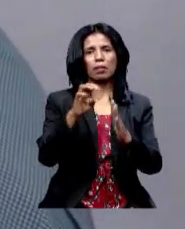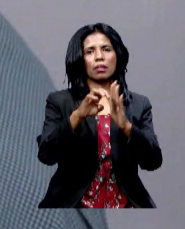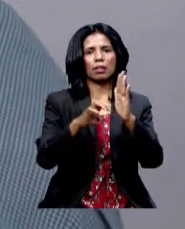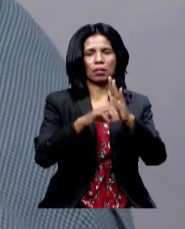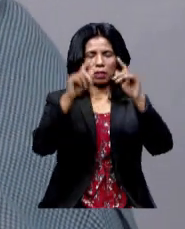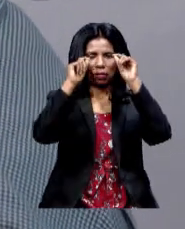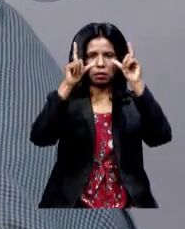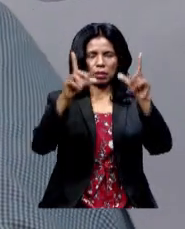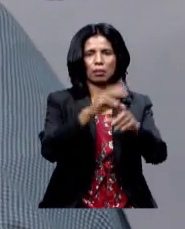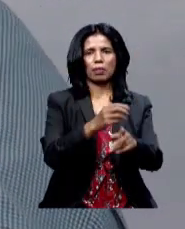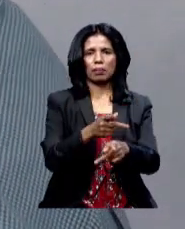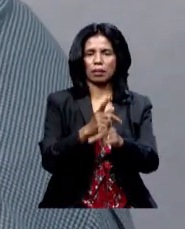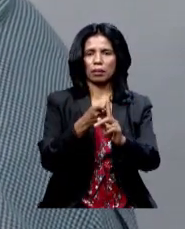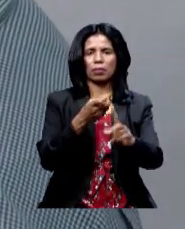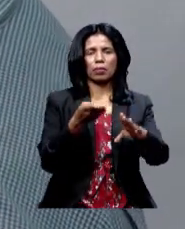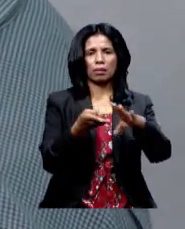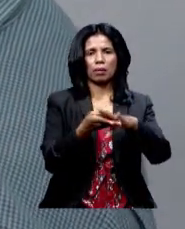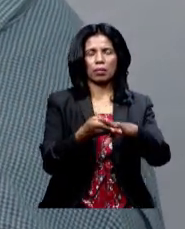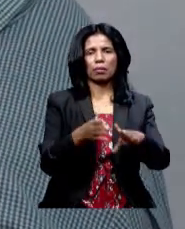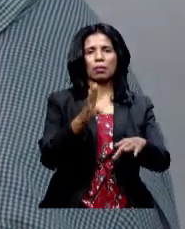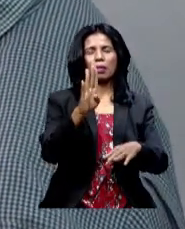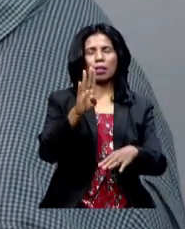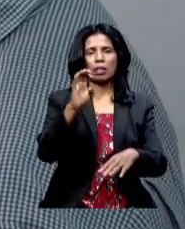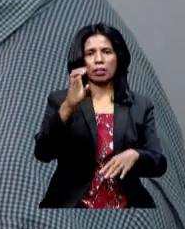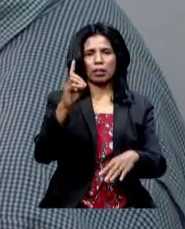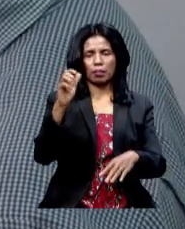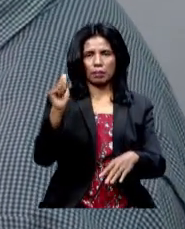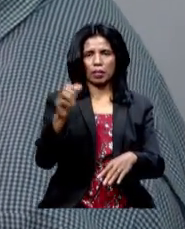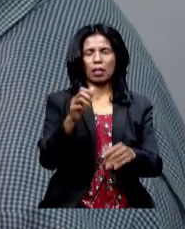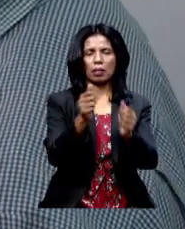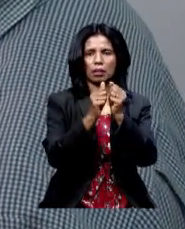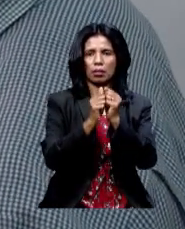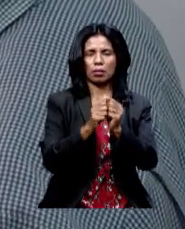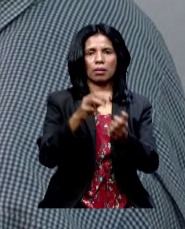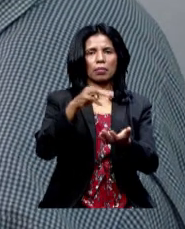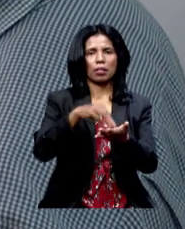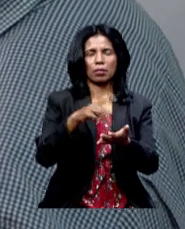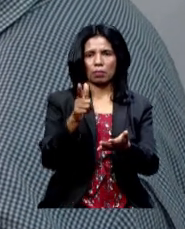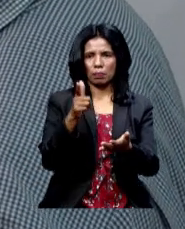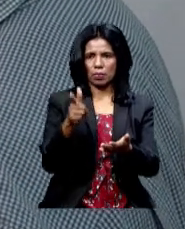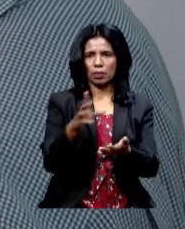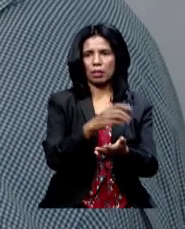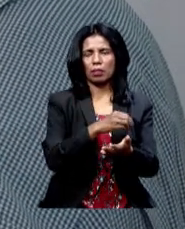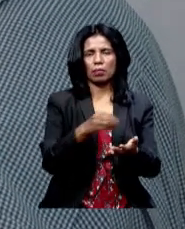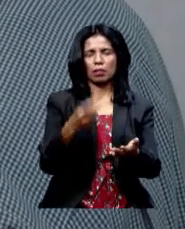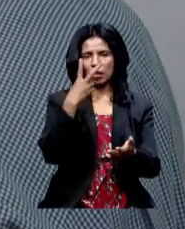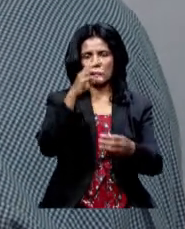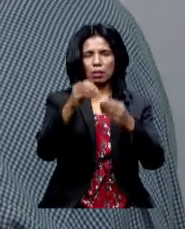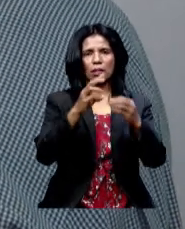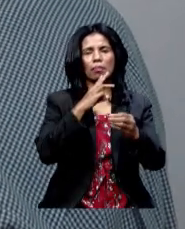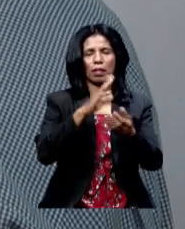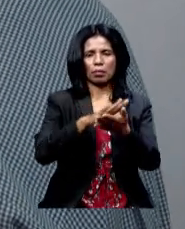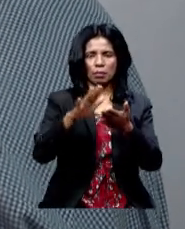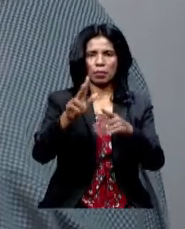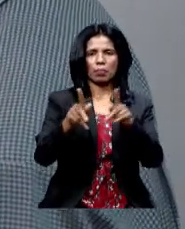halo empréstimo, o si Banco Mundial no EDB, Hamutuk milhão ruanul resing, hori resolve problema bemos